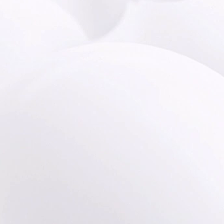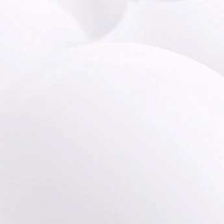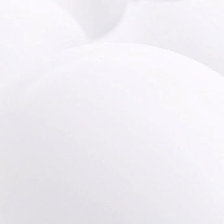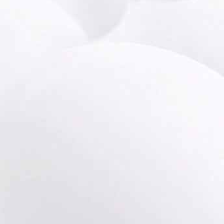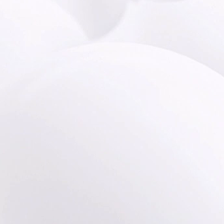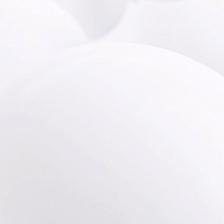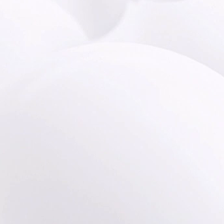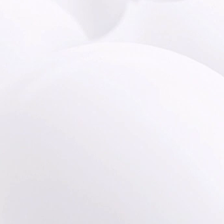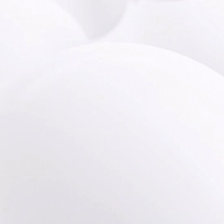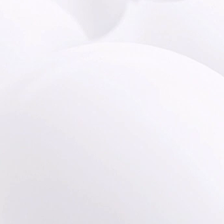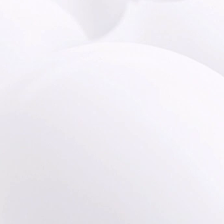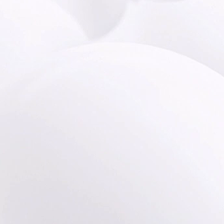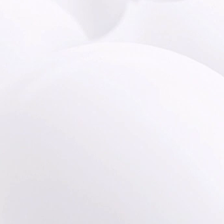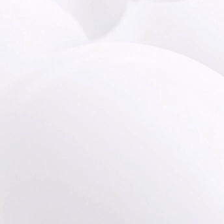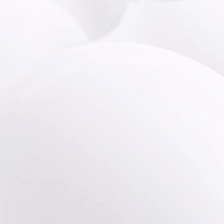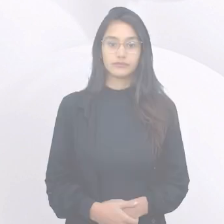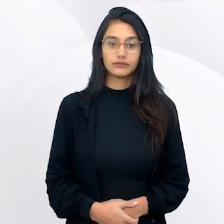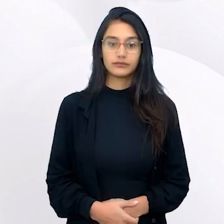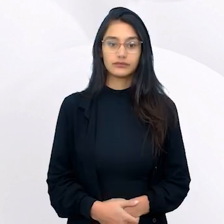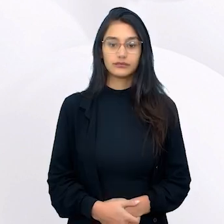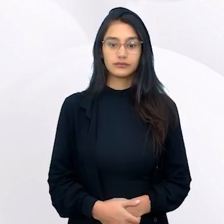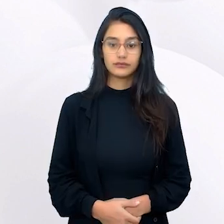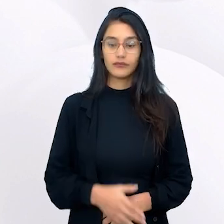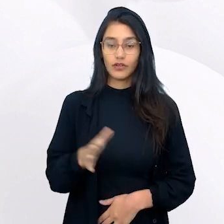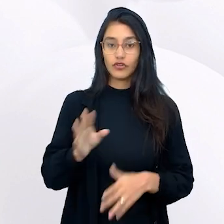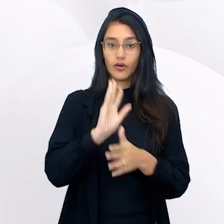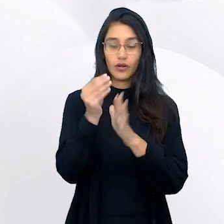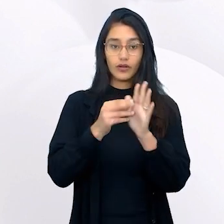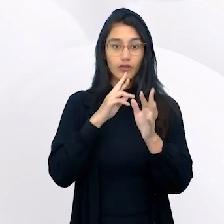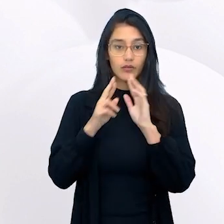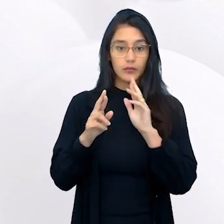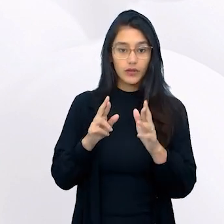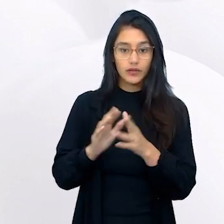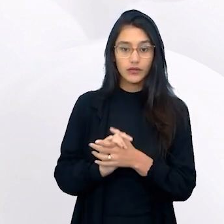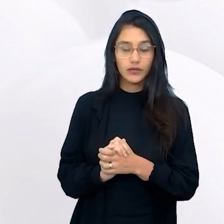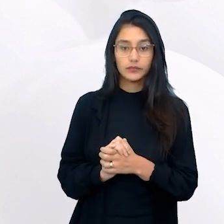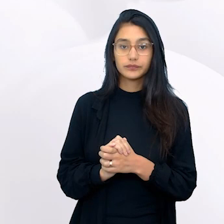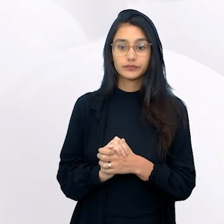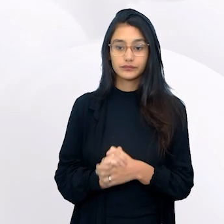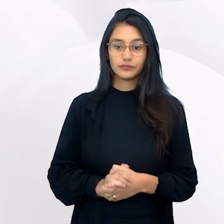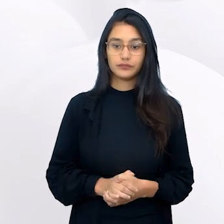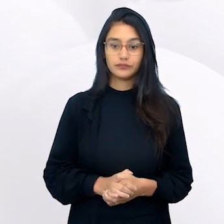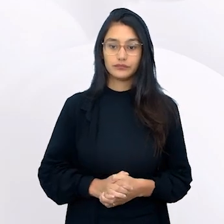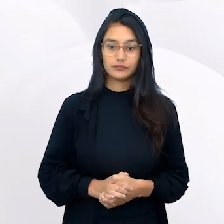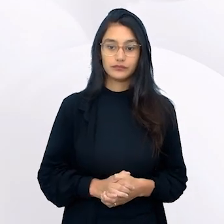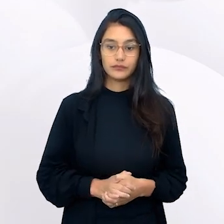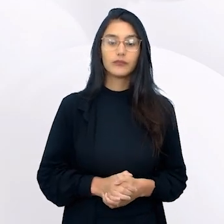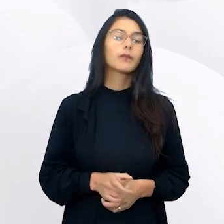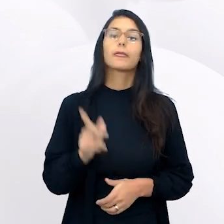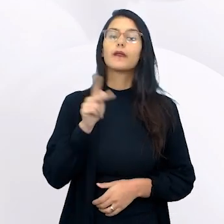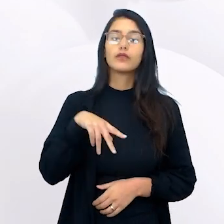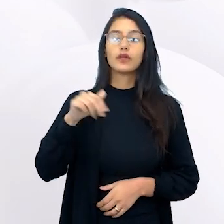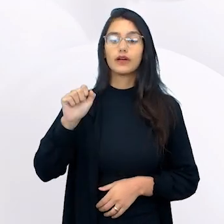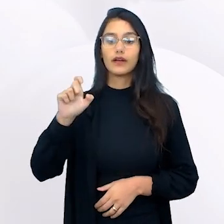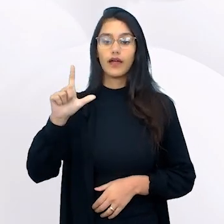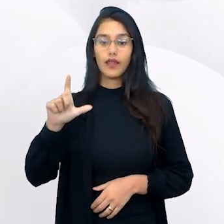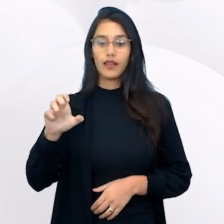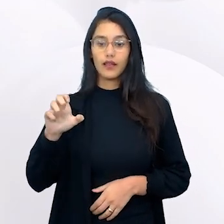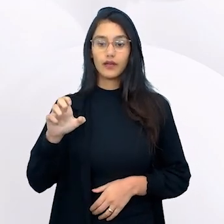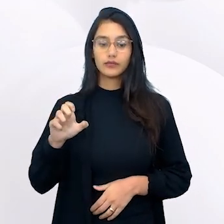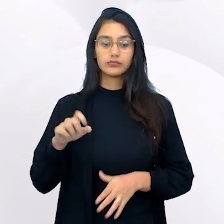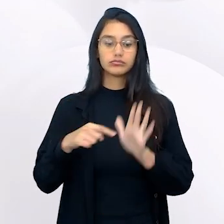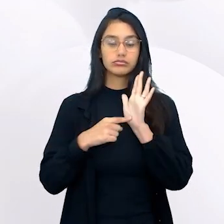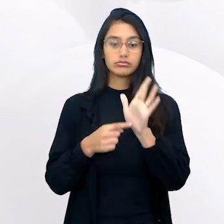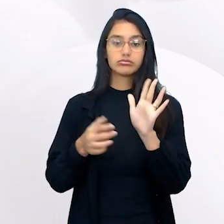Tem alguém? Deixa eu ver. Já estão colocando aí a resposta? O professor Ale diz, no